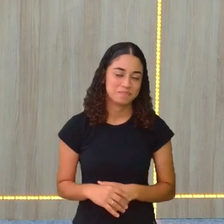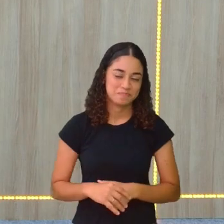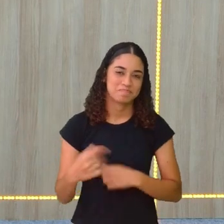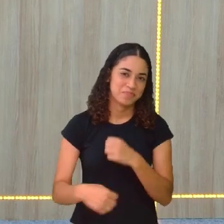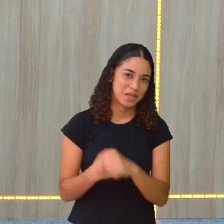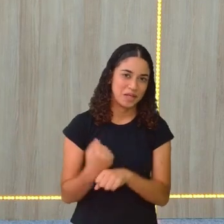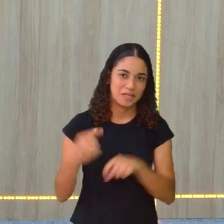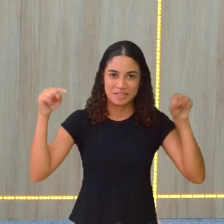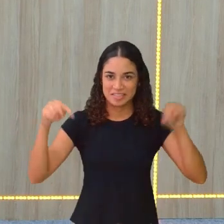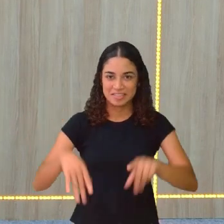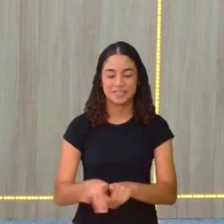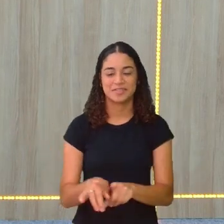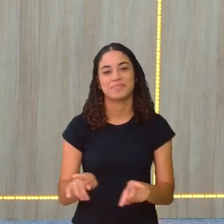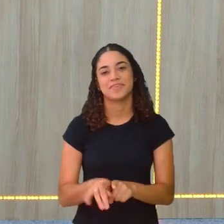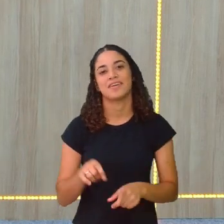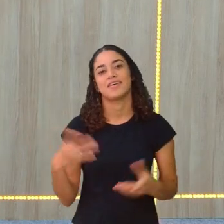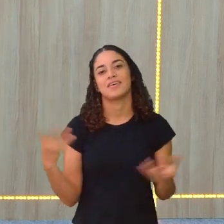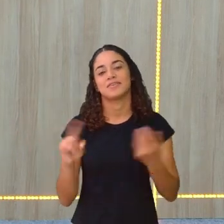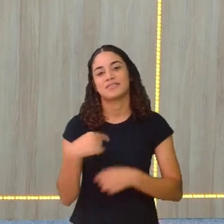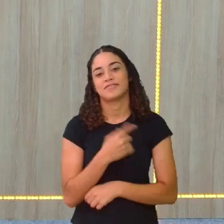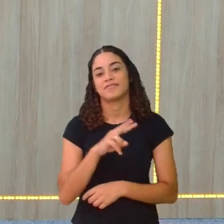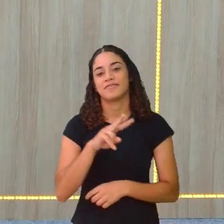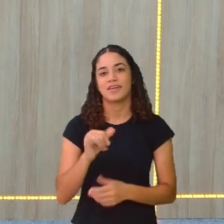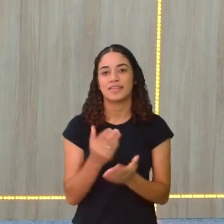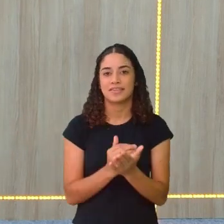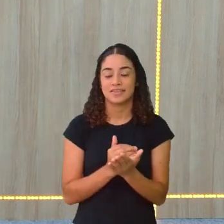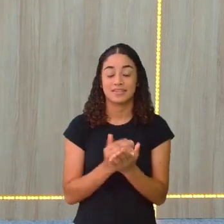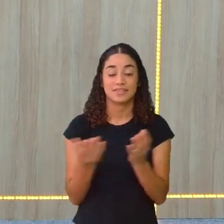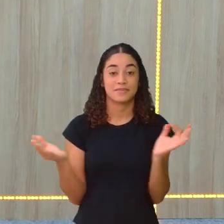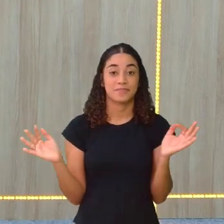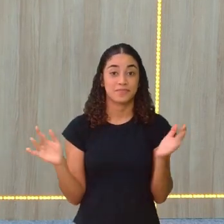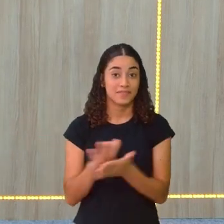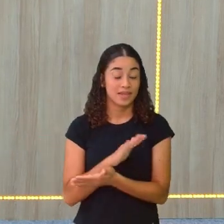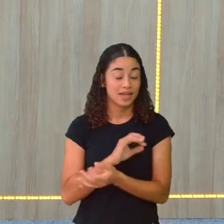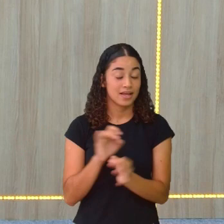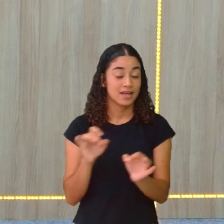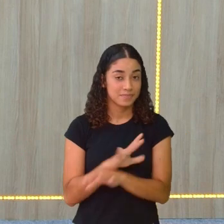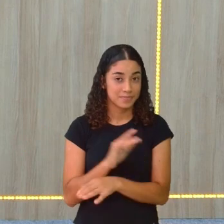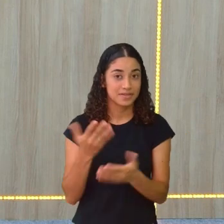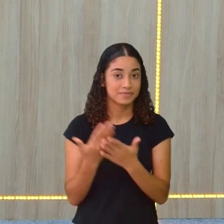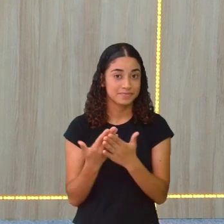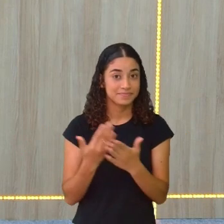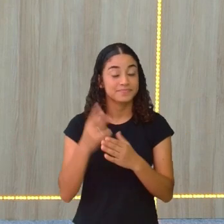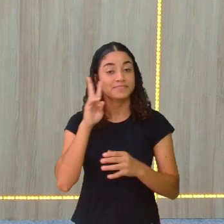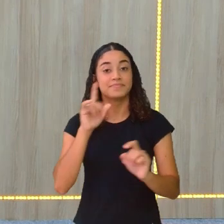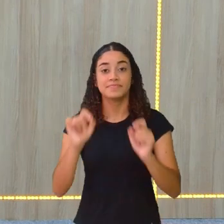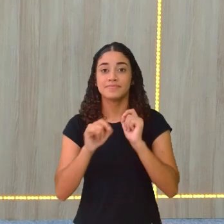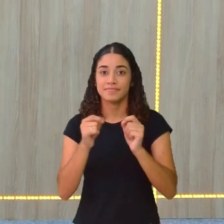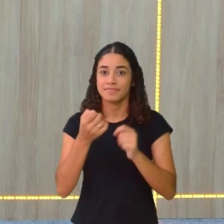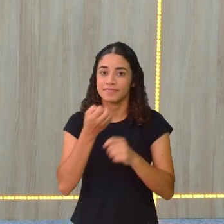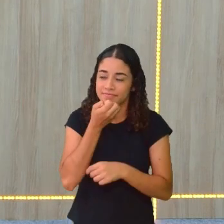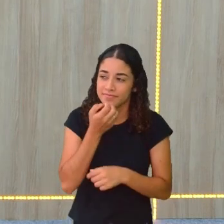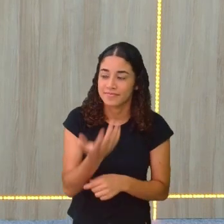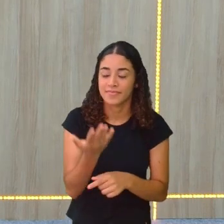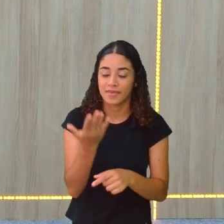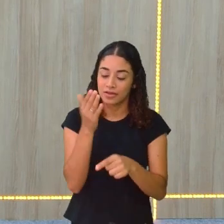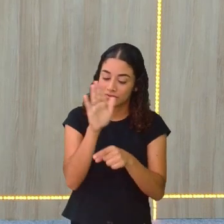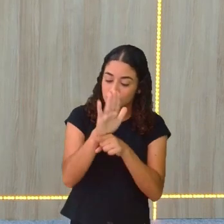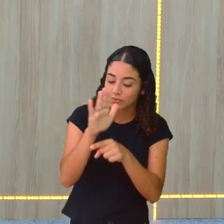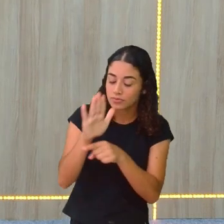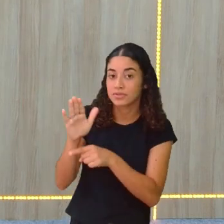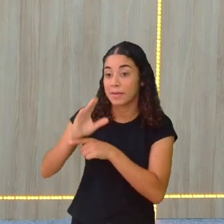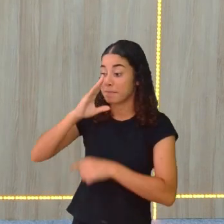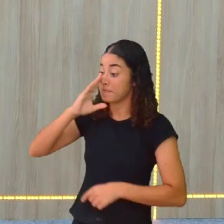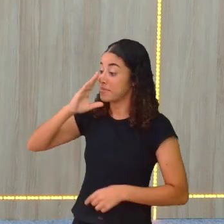ano letivo. A gente vai finalizando a nossa aula lembrando, né? Coloquem aí a solidariedade, né, como o